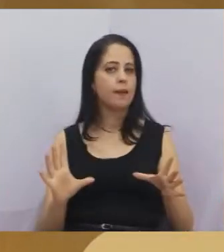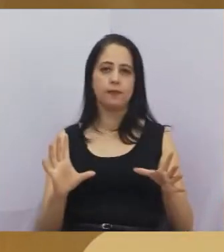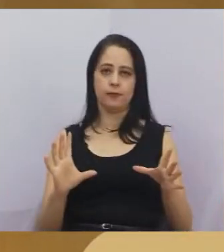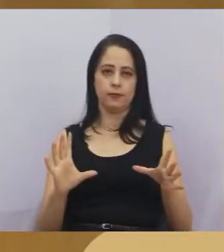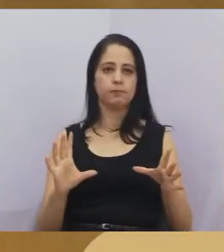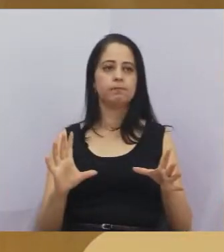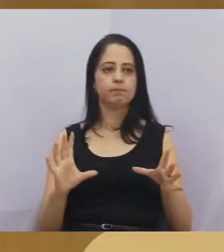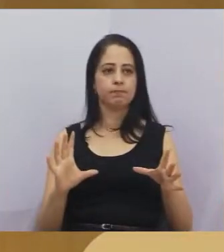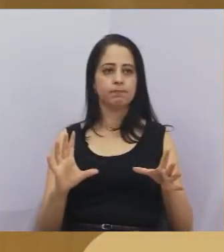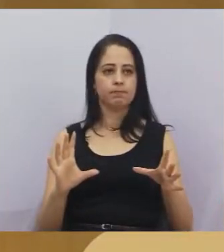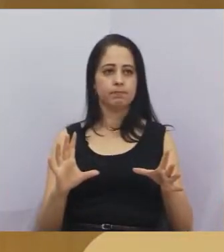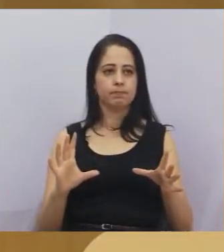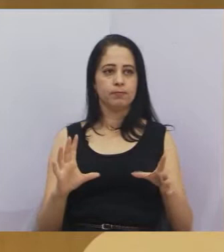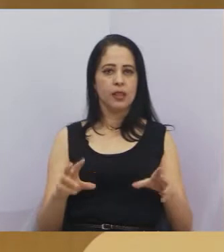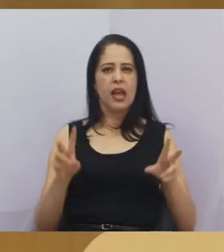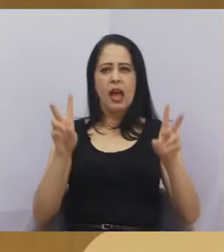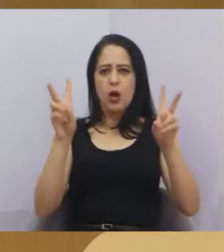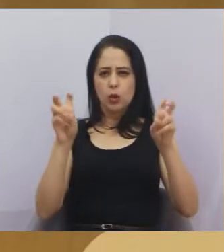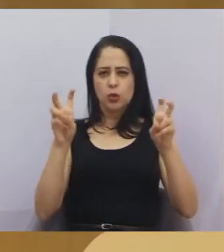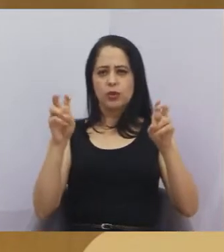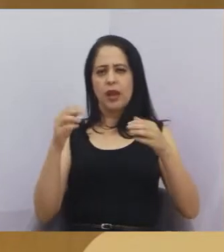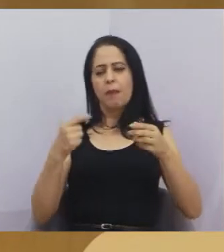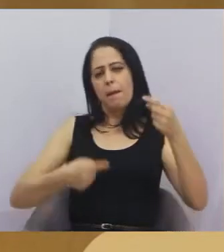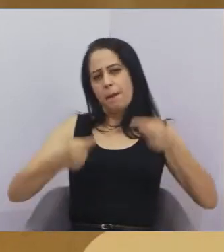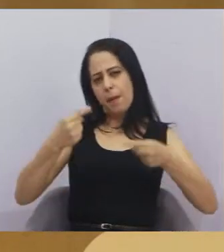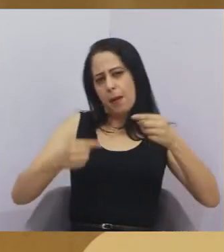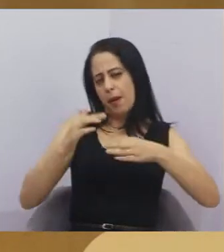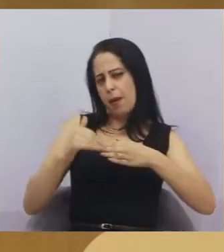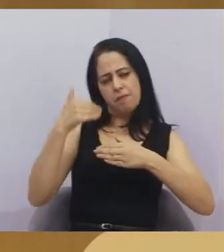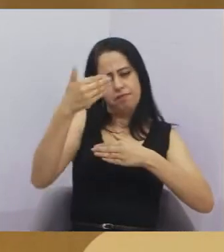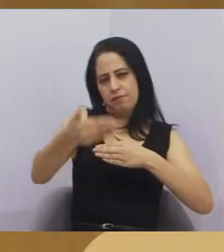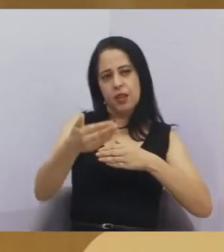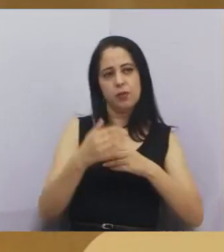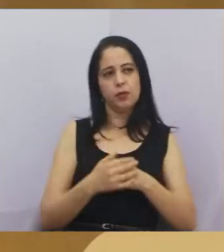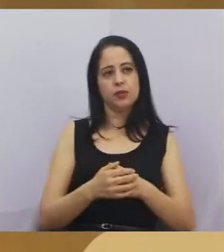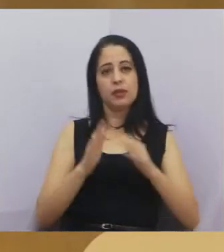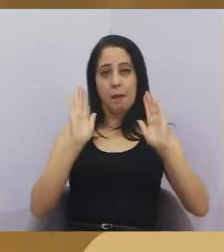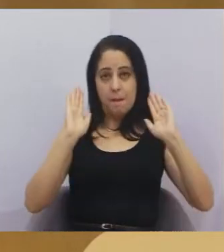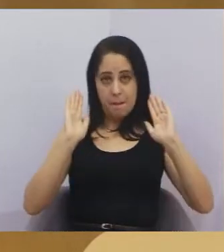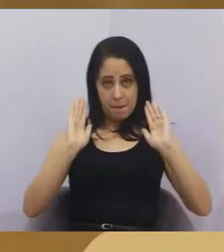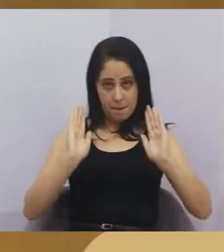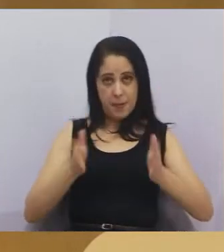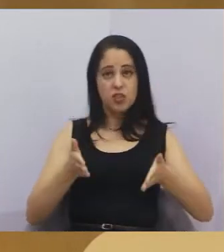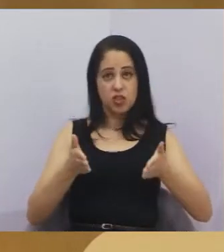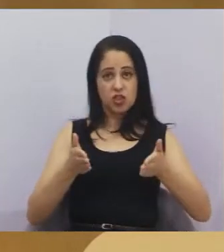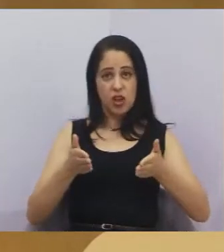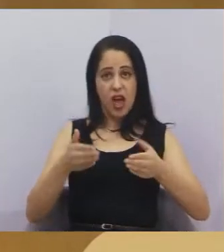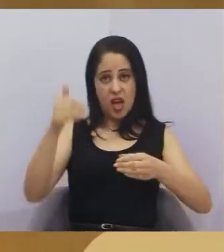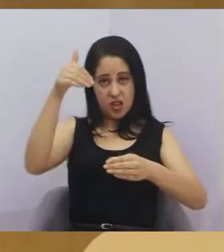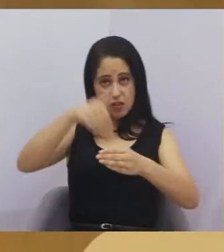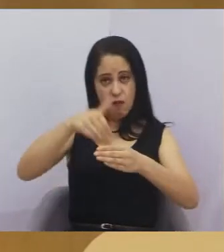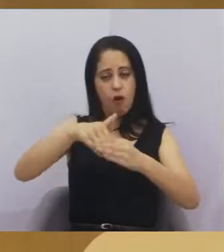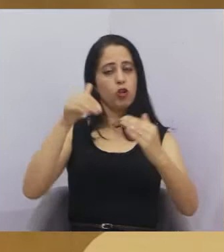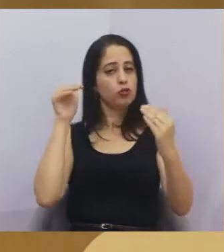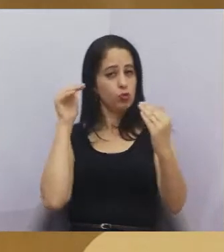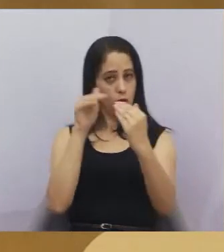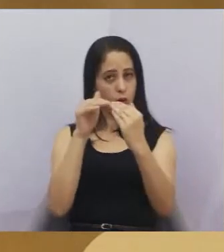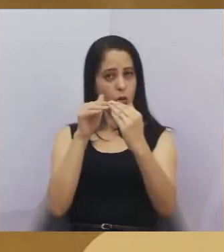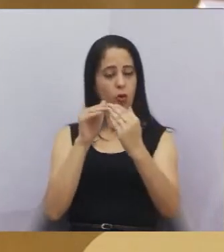que exige mais tempo para que a gente possa abordar aqui. Mas já deixo aqui o meu voto adiantado, que será